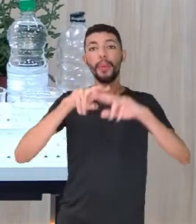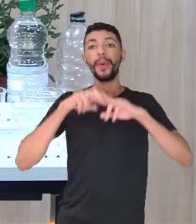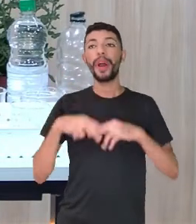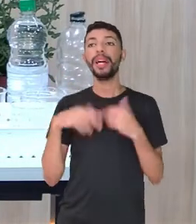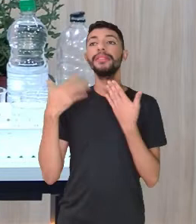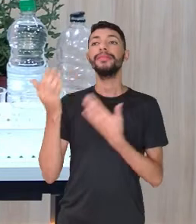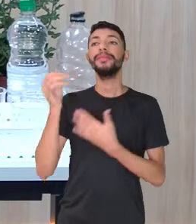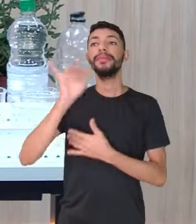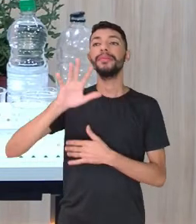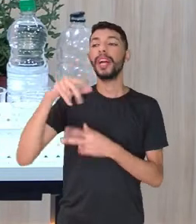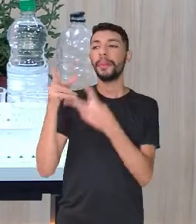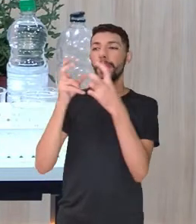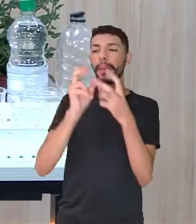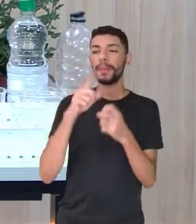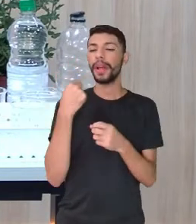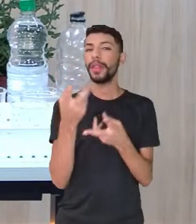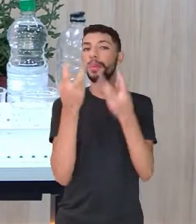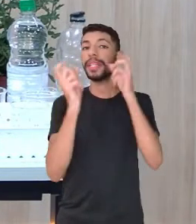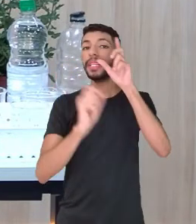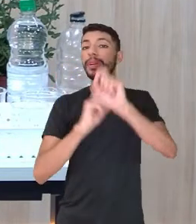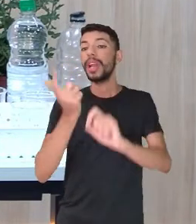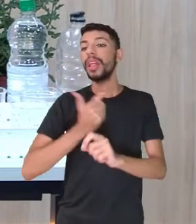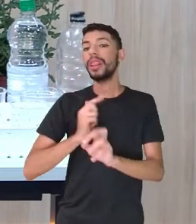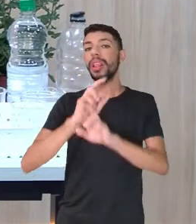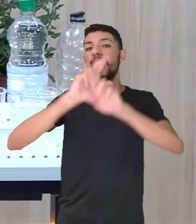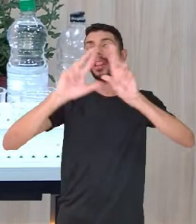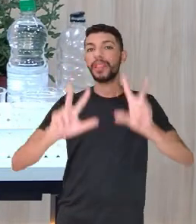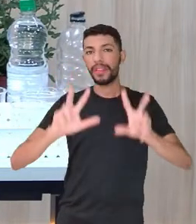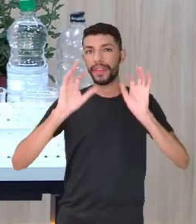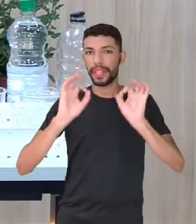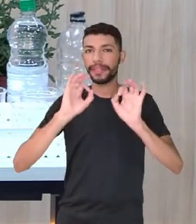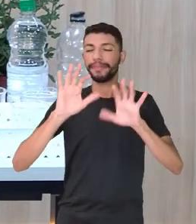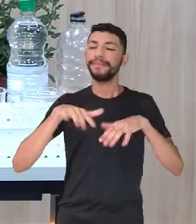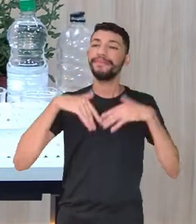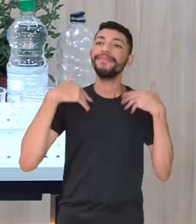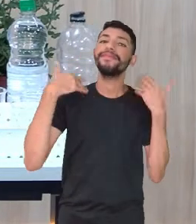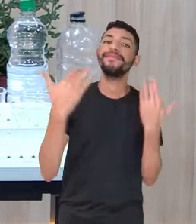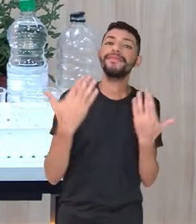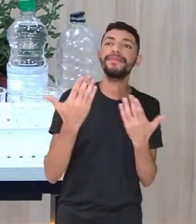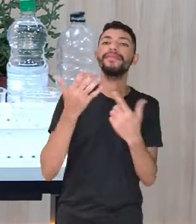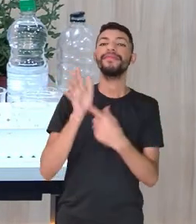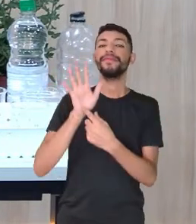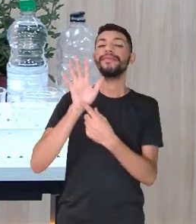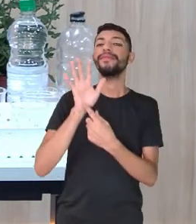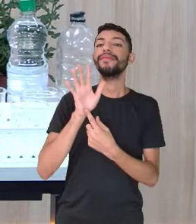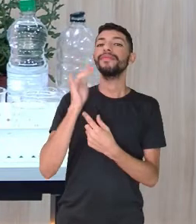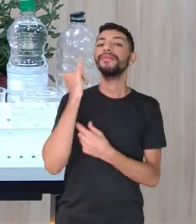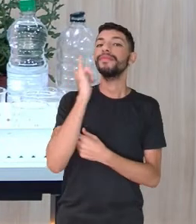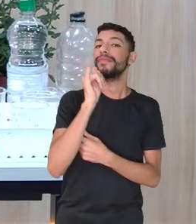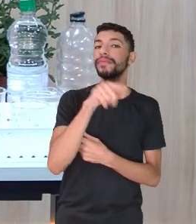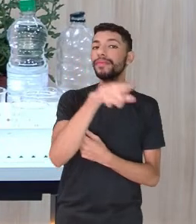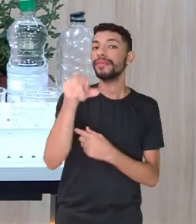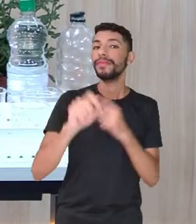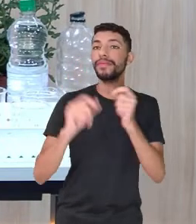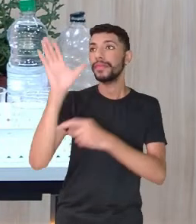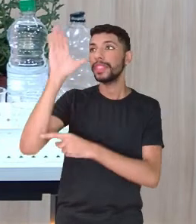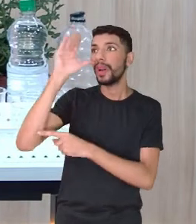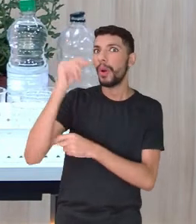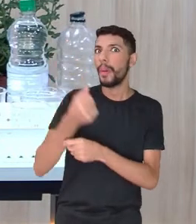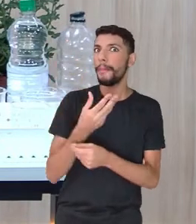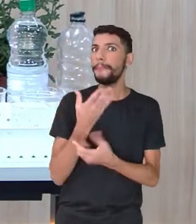nós vamos logo perceber que existe uma diferença. E aí, gente, eu vou contar aqui para vocês uma grande